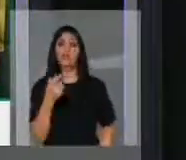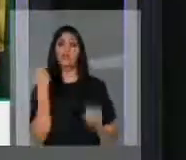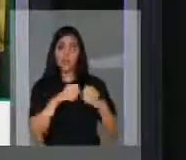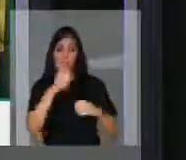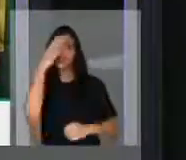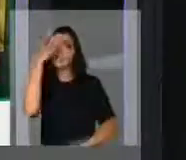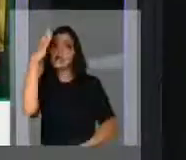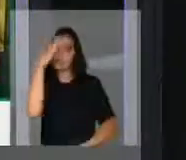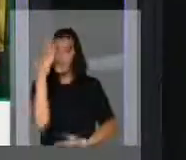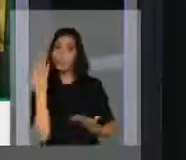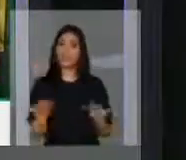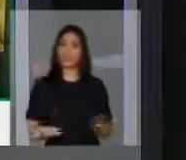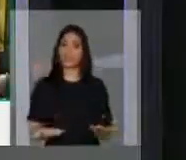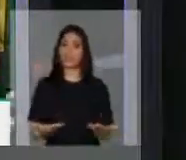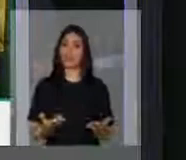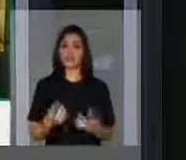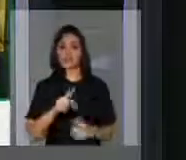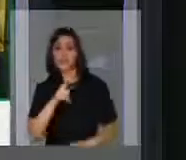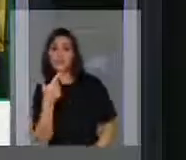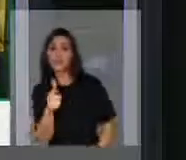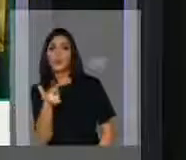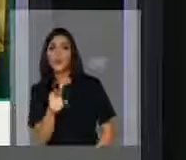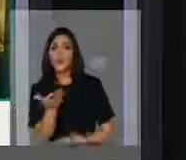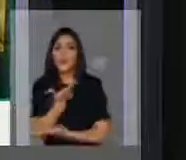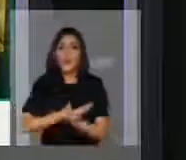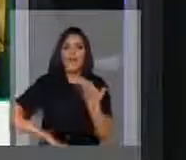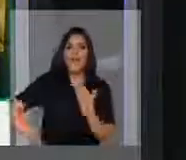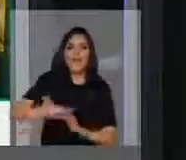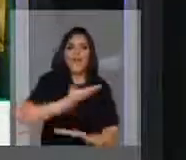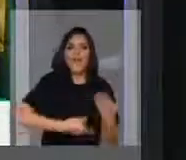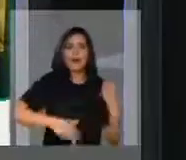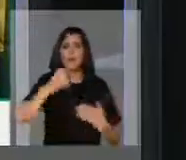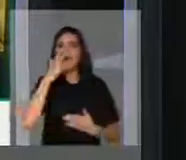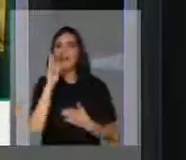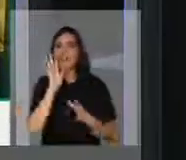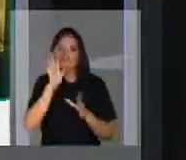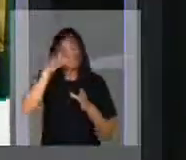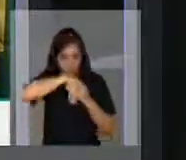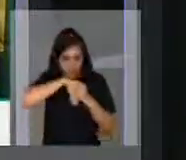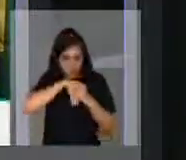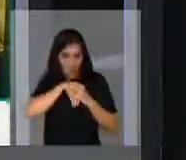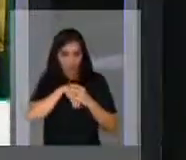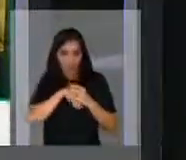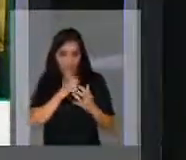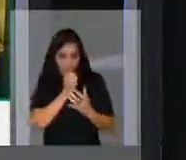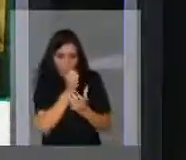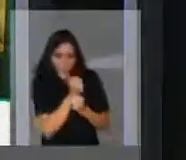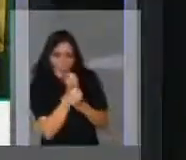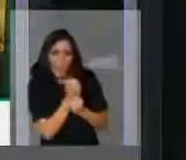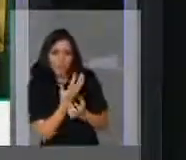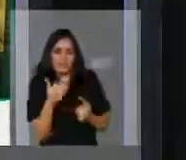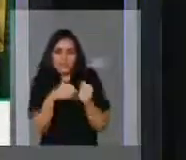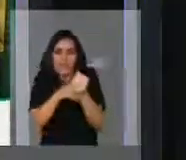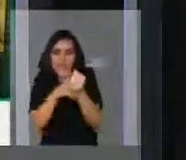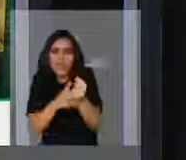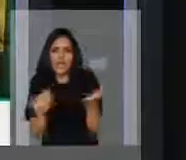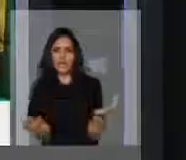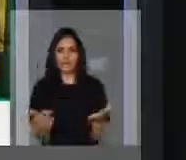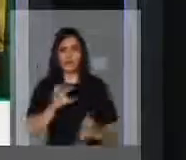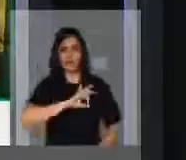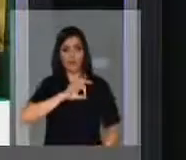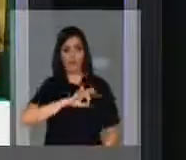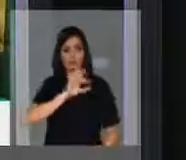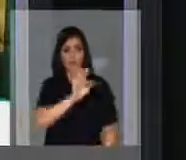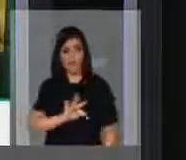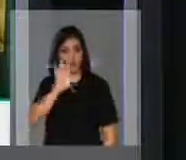informações. Mas não. É uma torre de Babel. A Polícia Federal, encarregada de